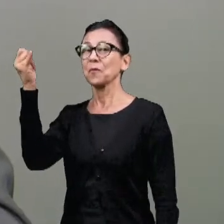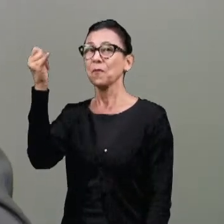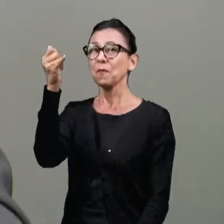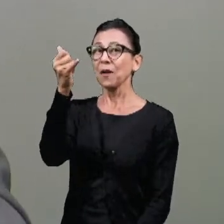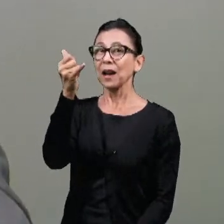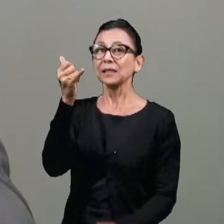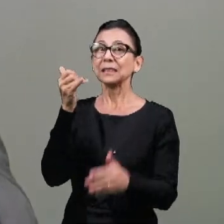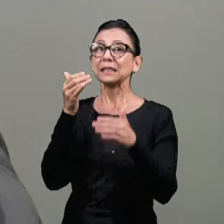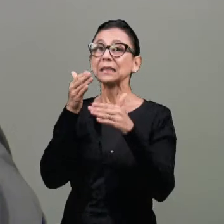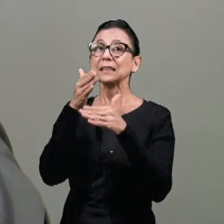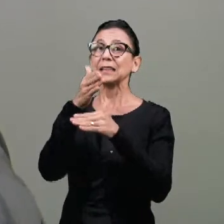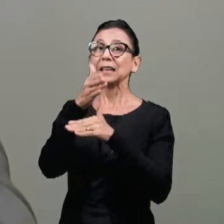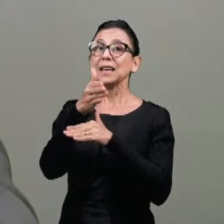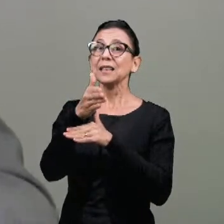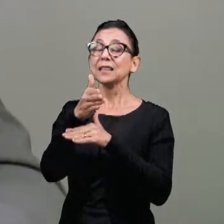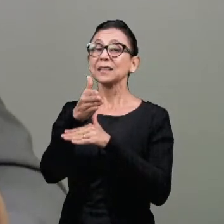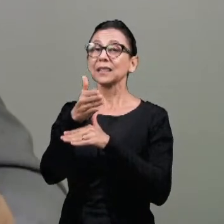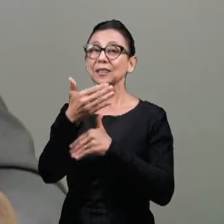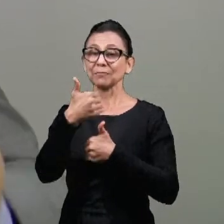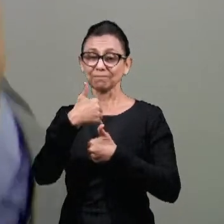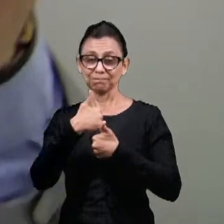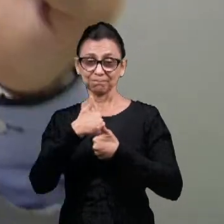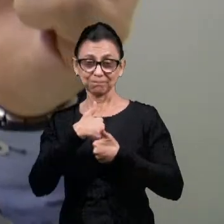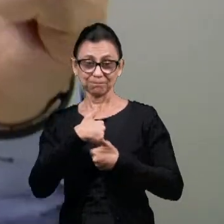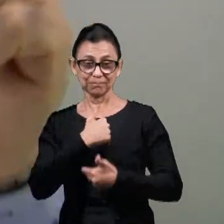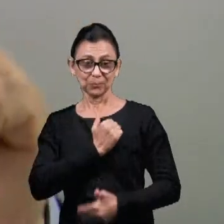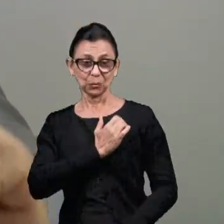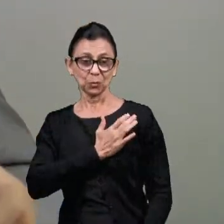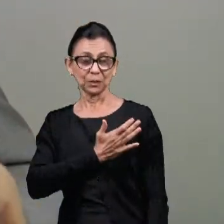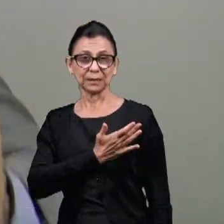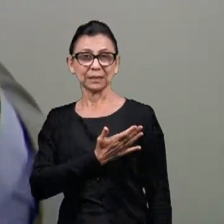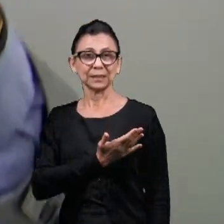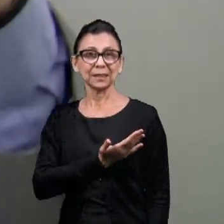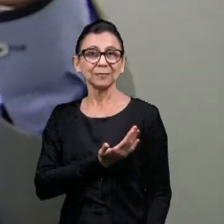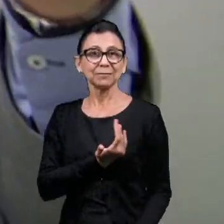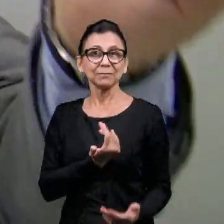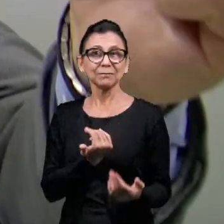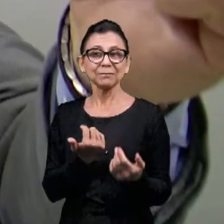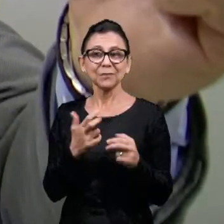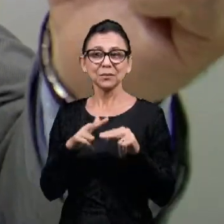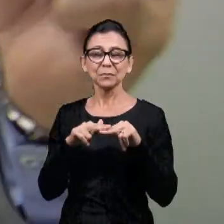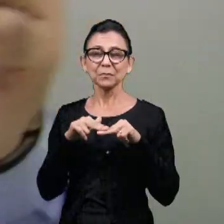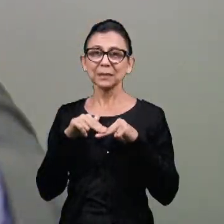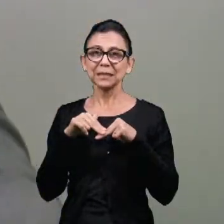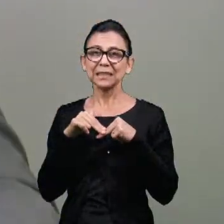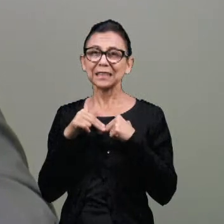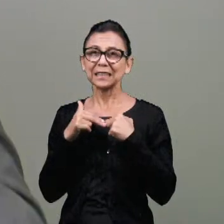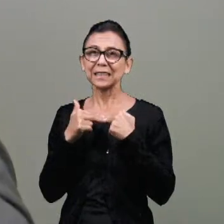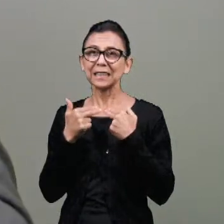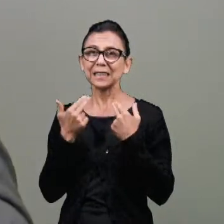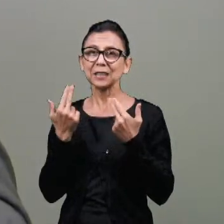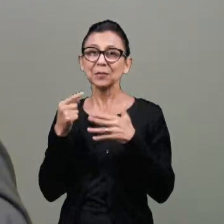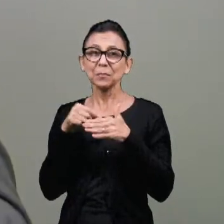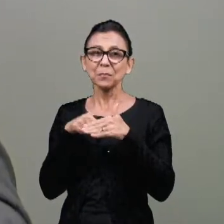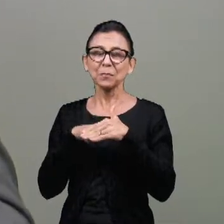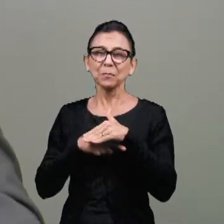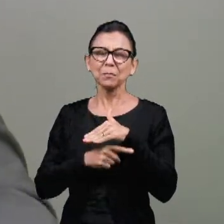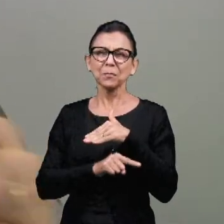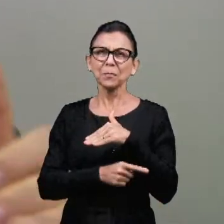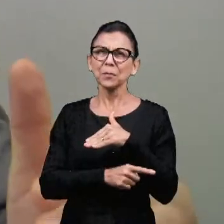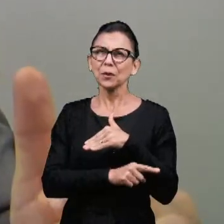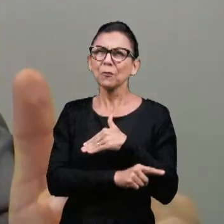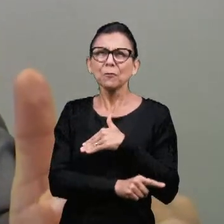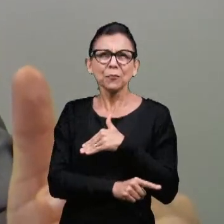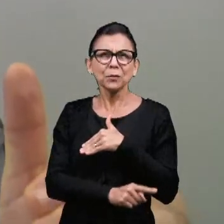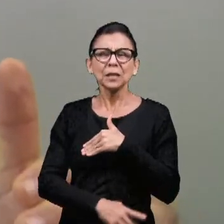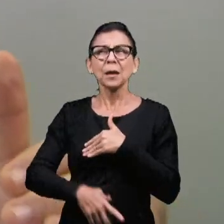da pessoa de uma maneira que vai além, que transcende aquilo que é a